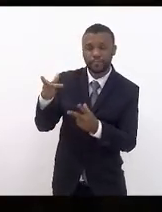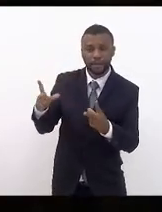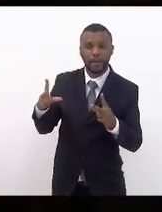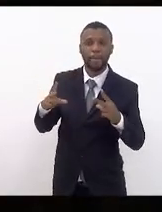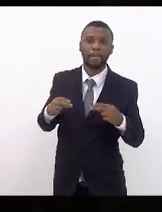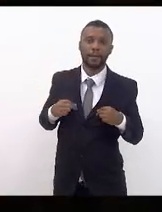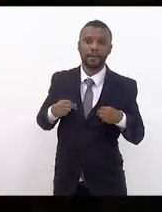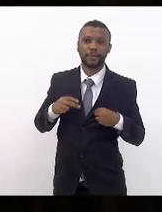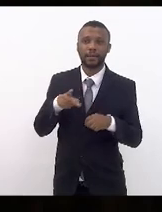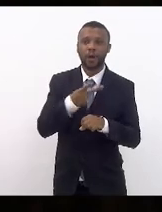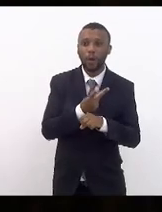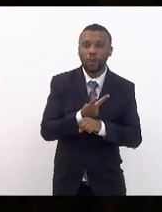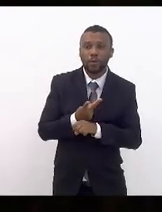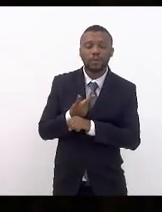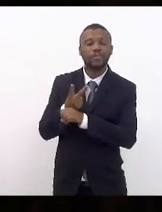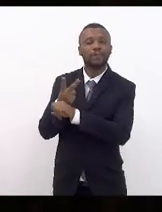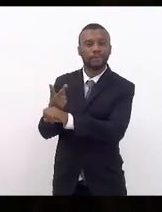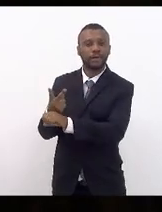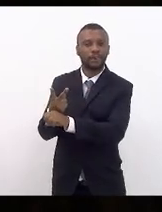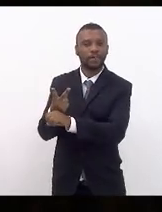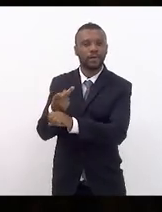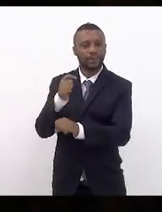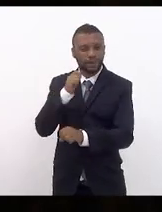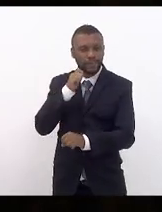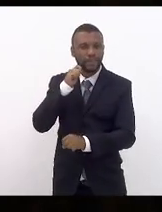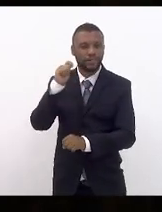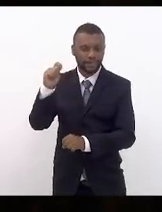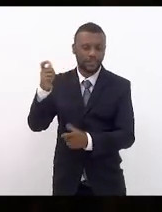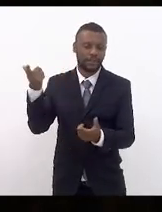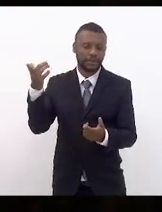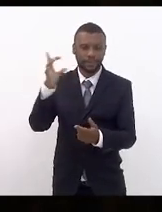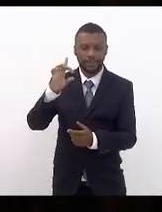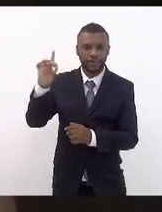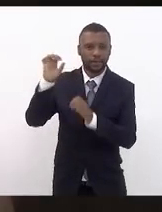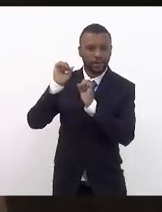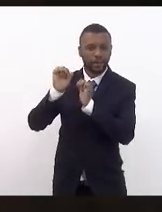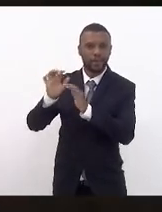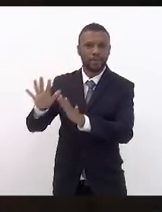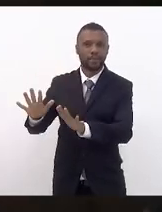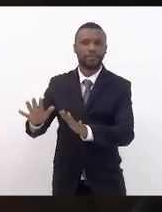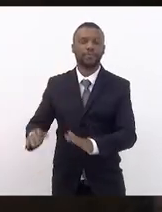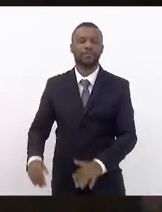um troféu Tiradentes. Que Deus a abençoe.